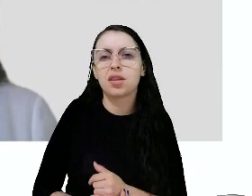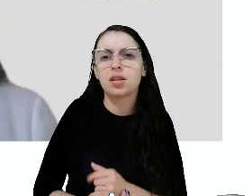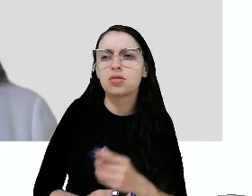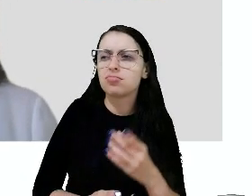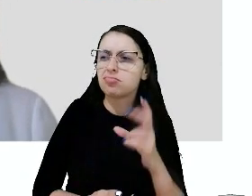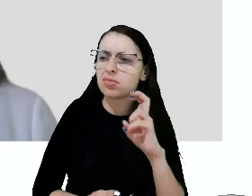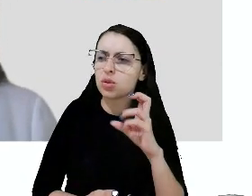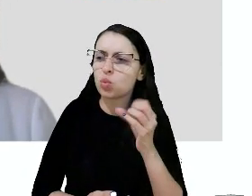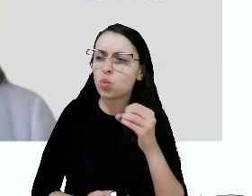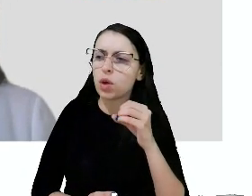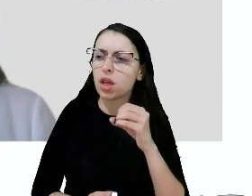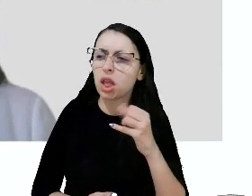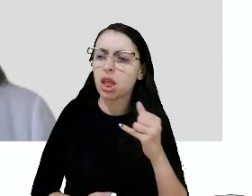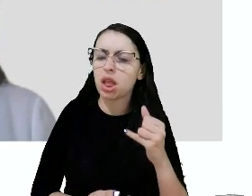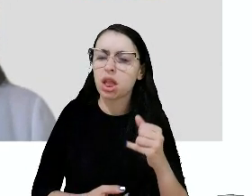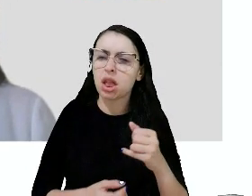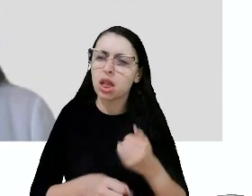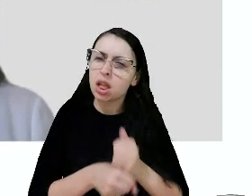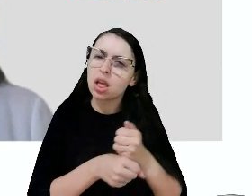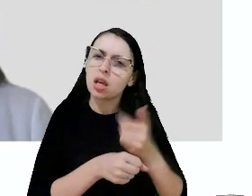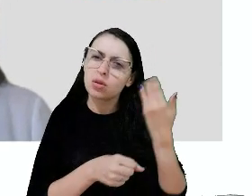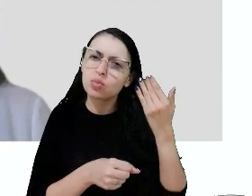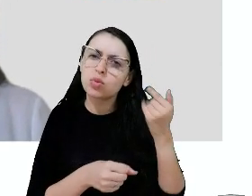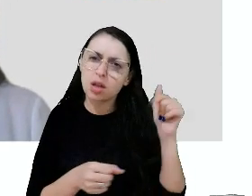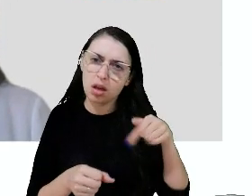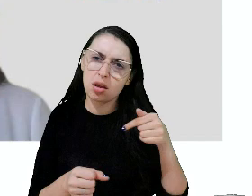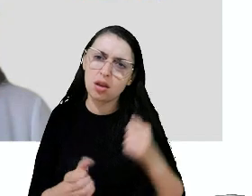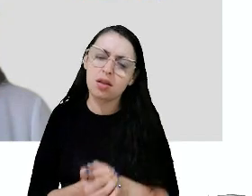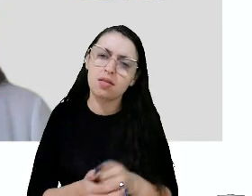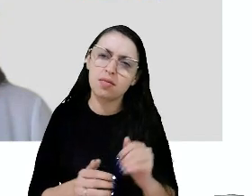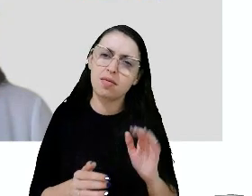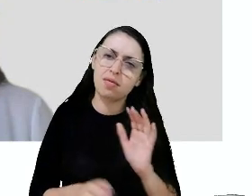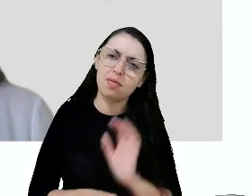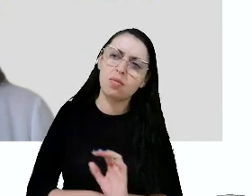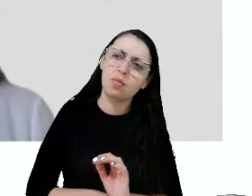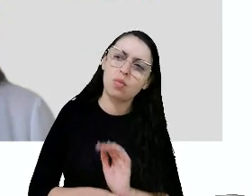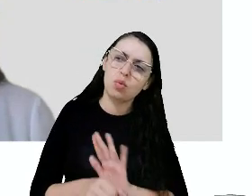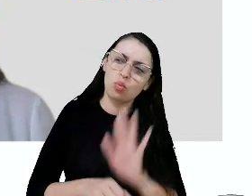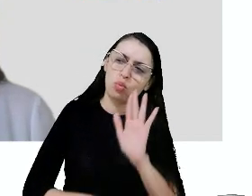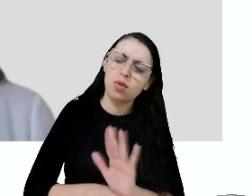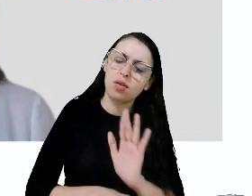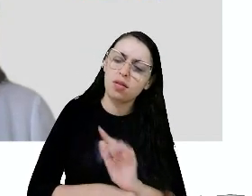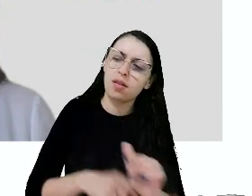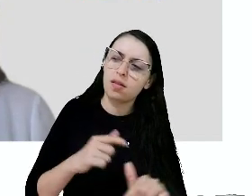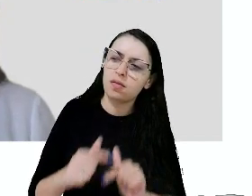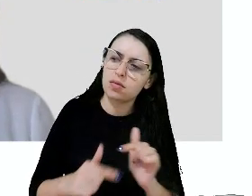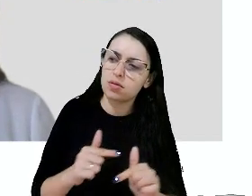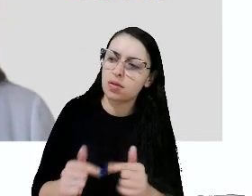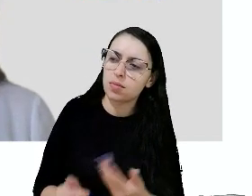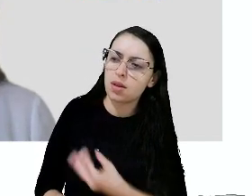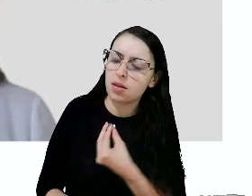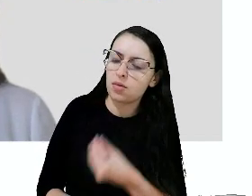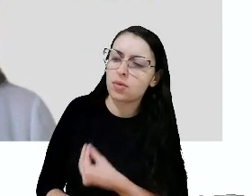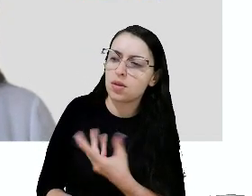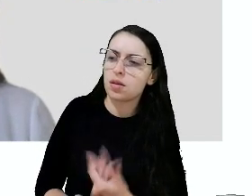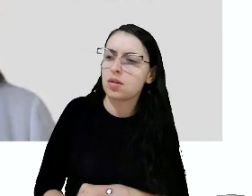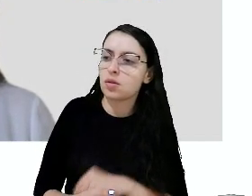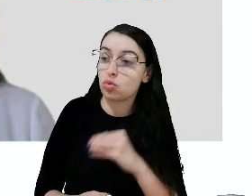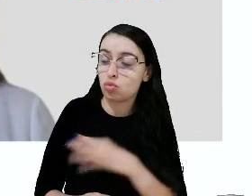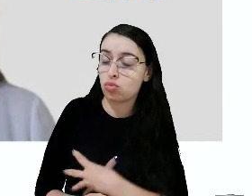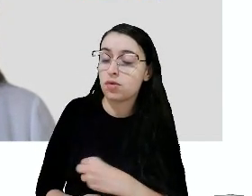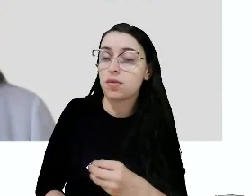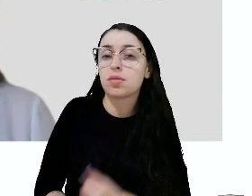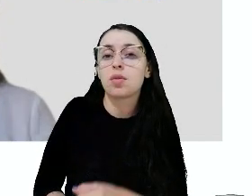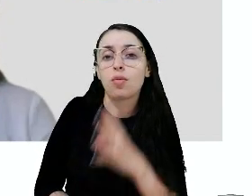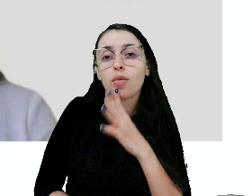50 anos, quando eu estava criando os meus 4 filhos, aqui nessa mesma casa. Tá? E me tornei, conheci essa menina,